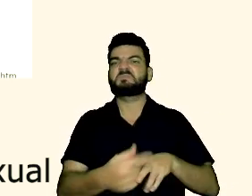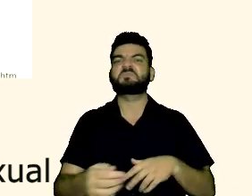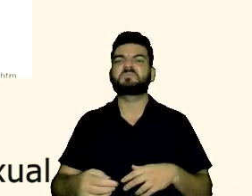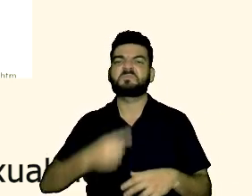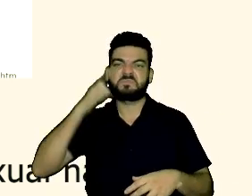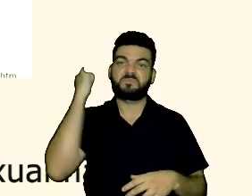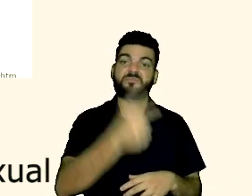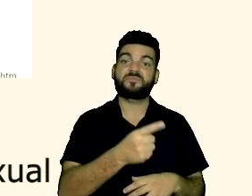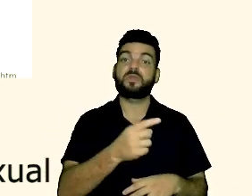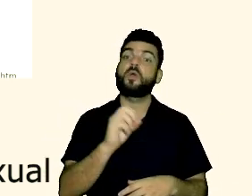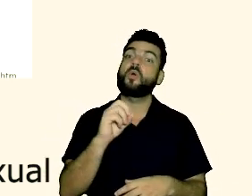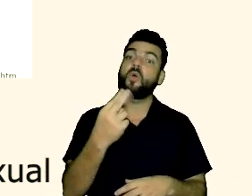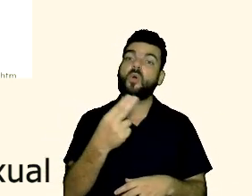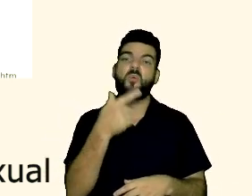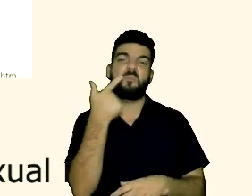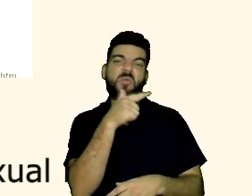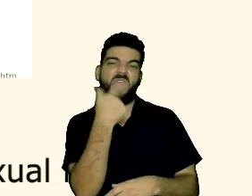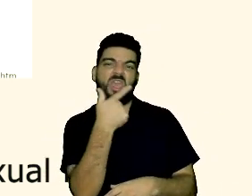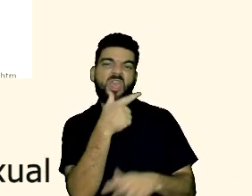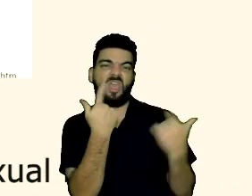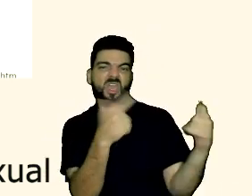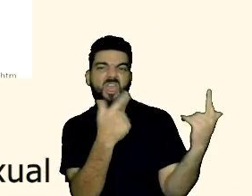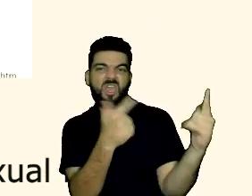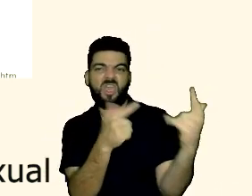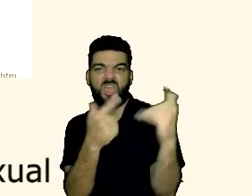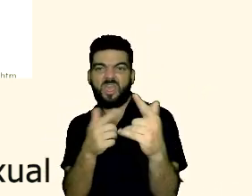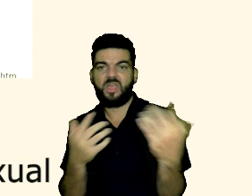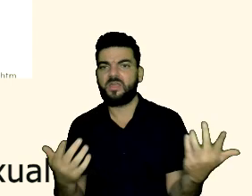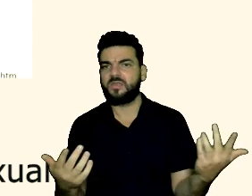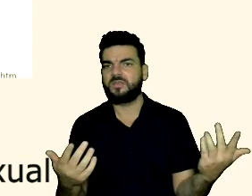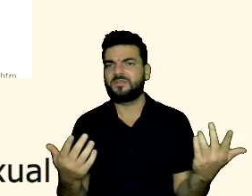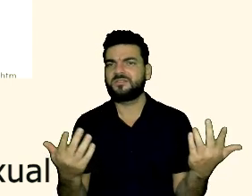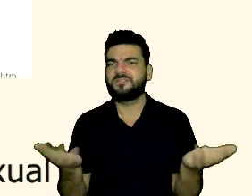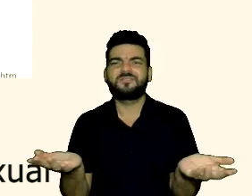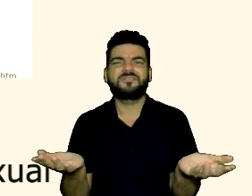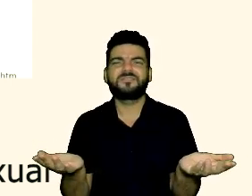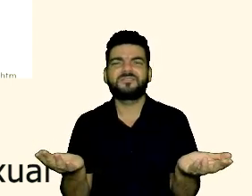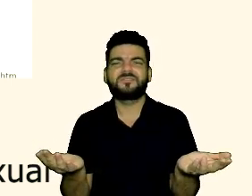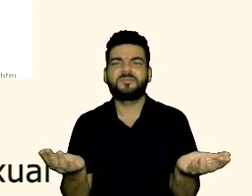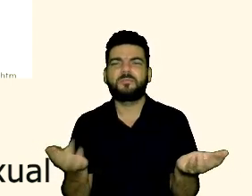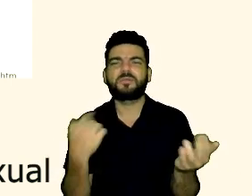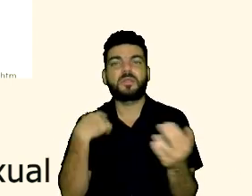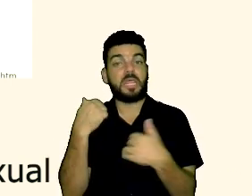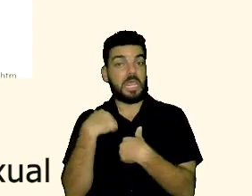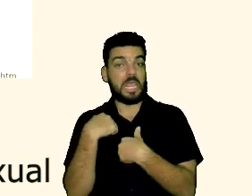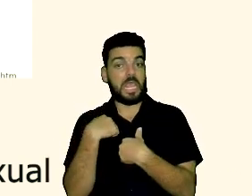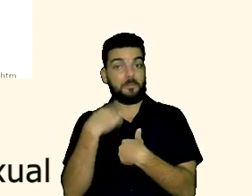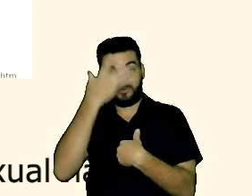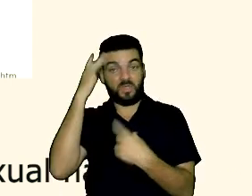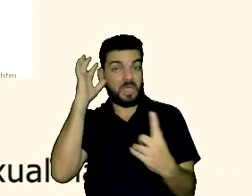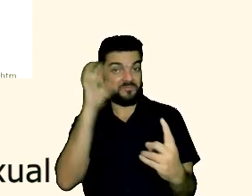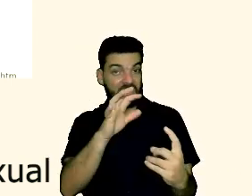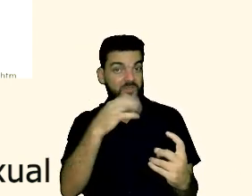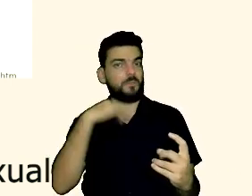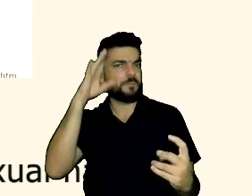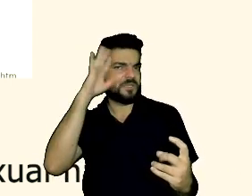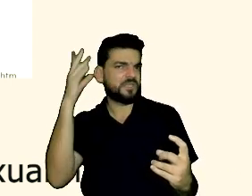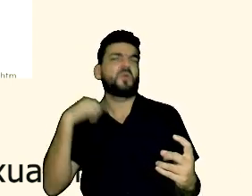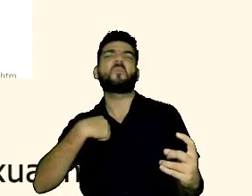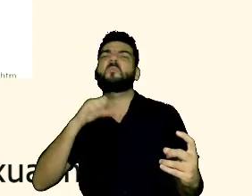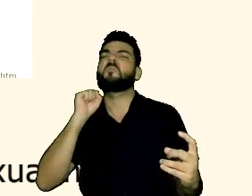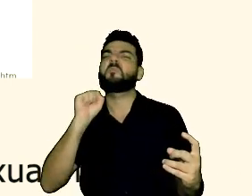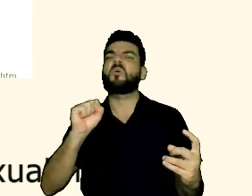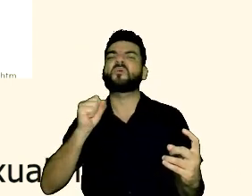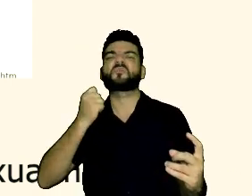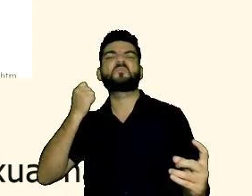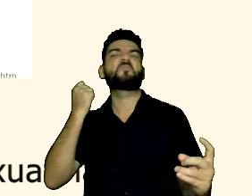para justificar na cabeça do assediador, né, um recado, aquele dito pelo não dito. Então, nós